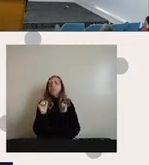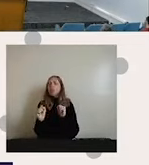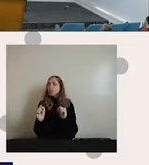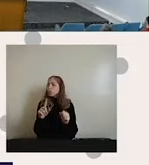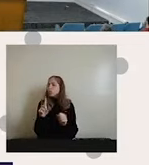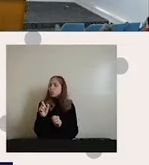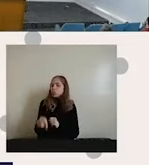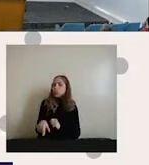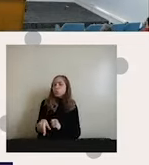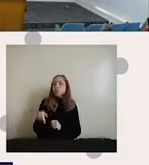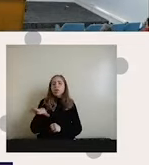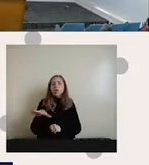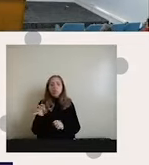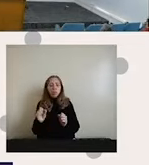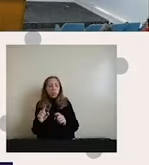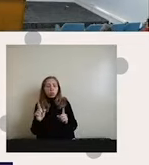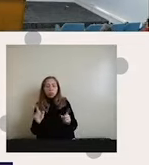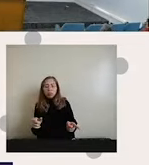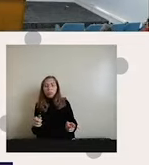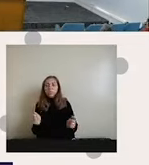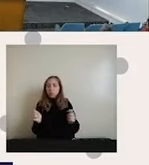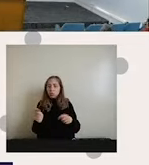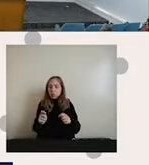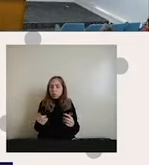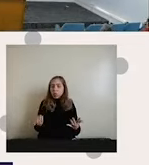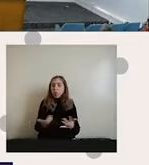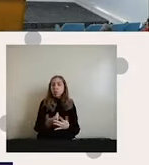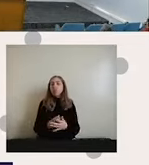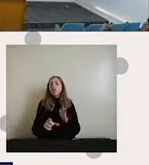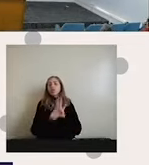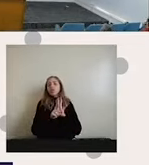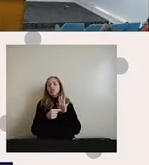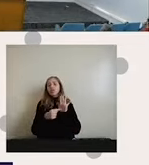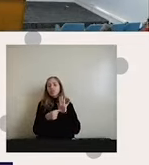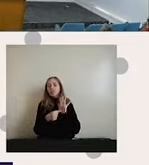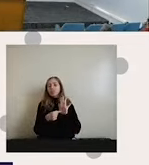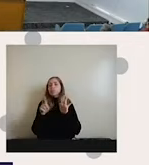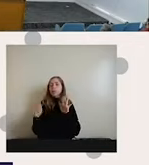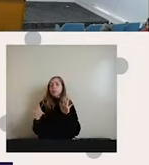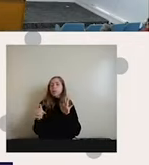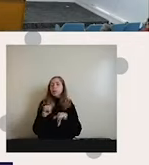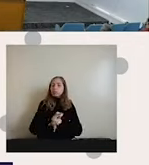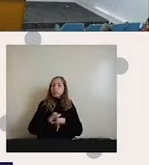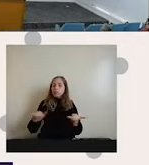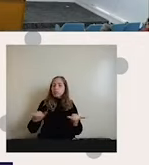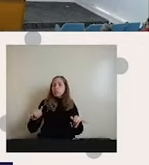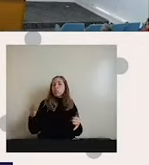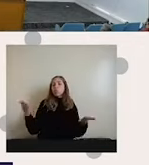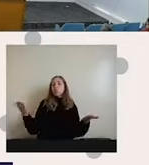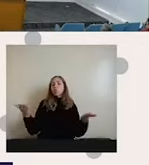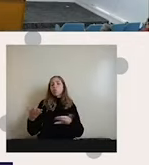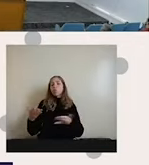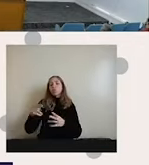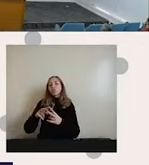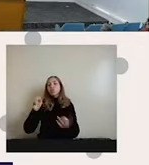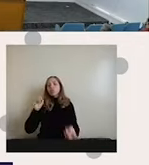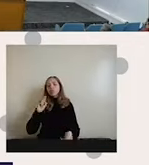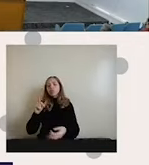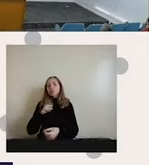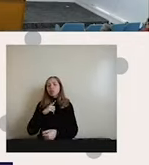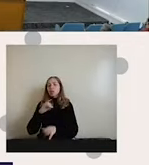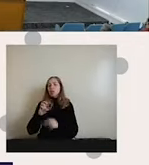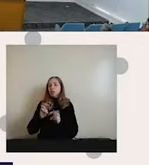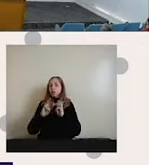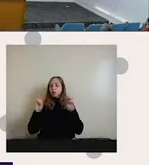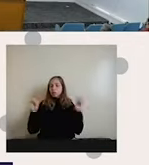Está na legislação previdenciária, e o acesso, então, a essa notificação hoje em dia é virtual. Então, tem um site onde você acessa